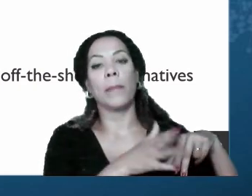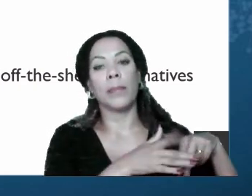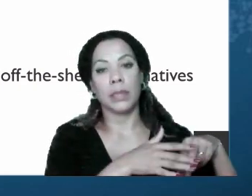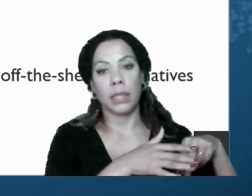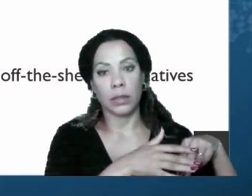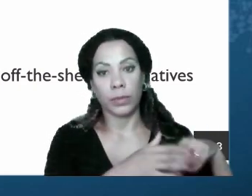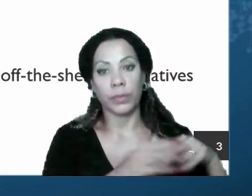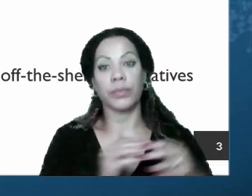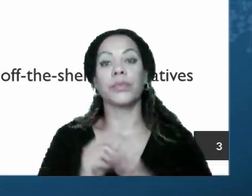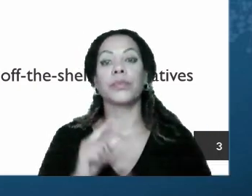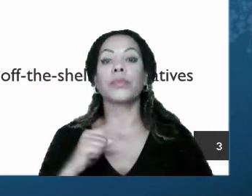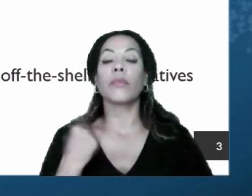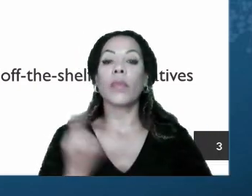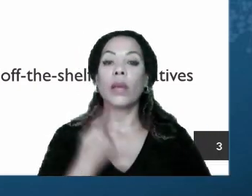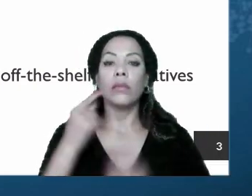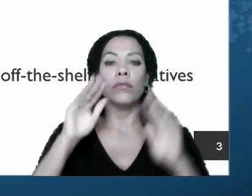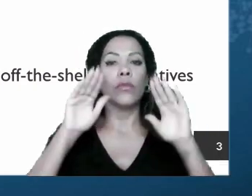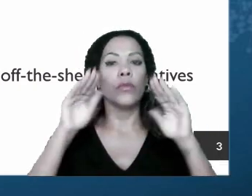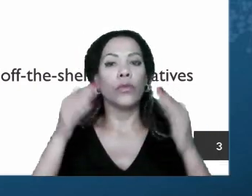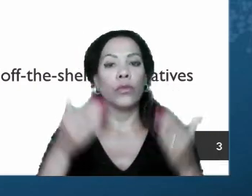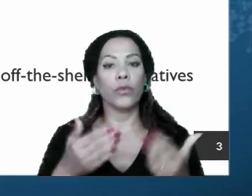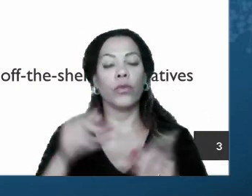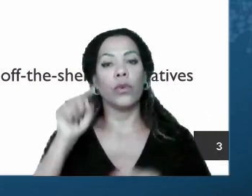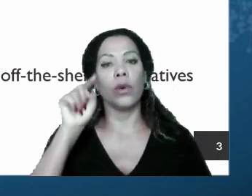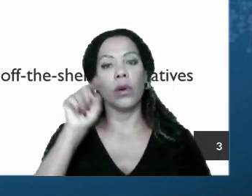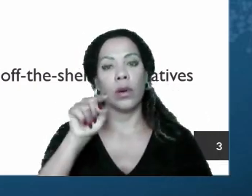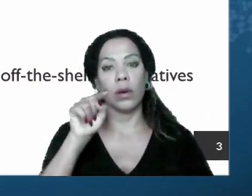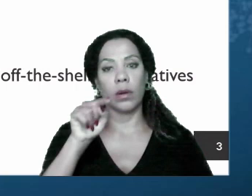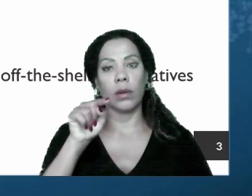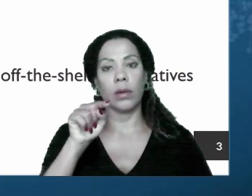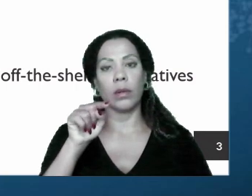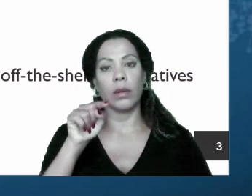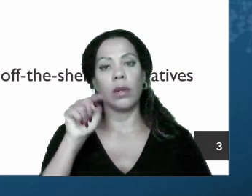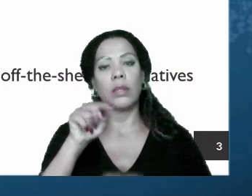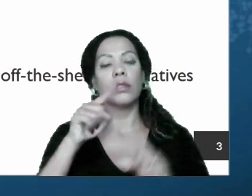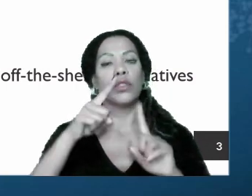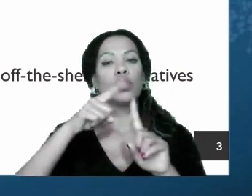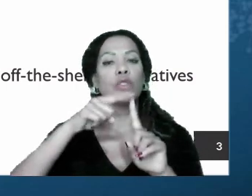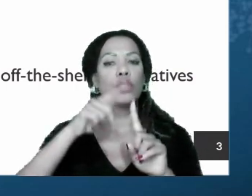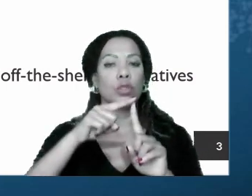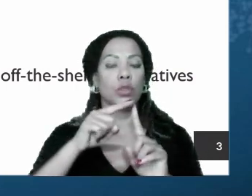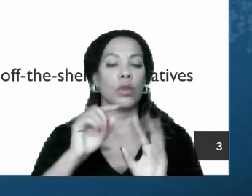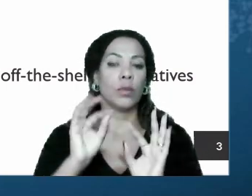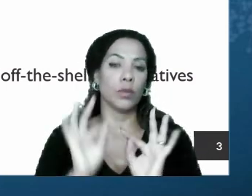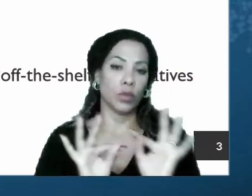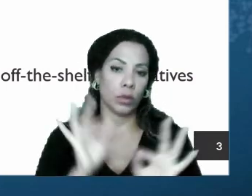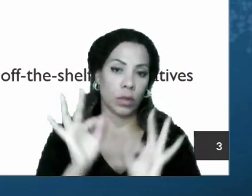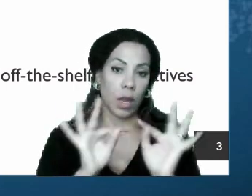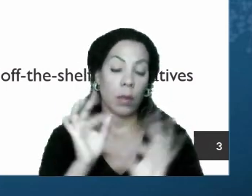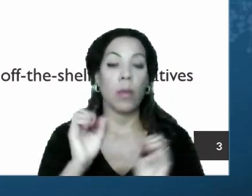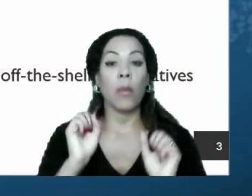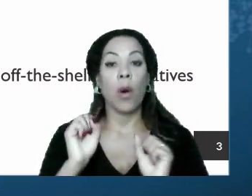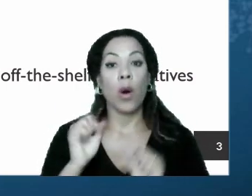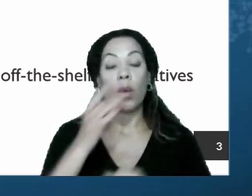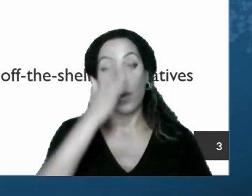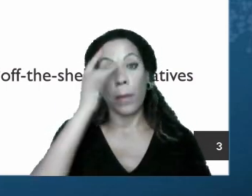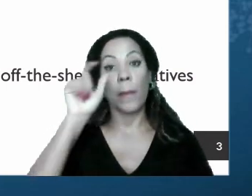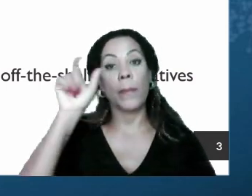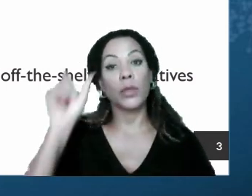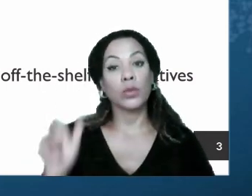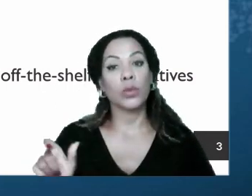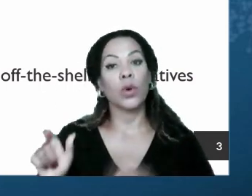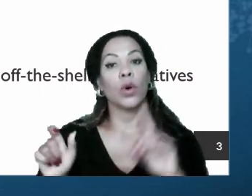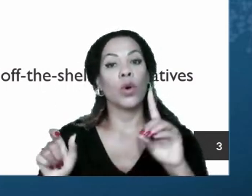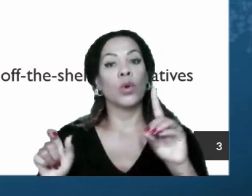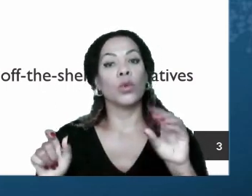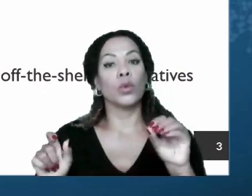E nós focamos nessas tipo de terapia. A gente pode ter um doador, né? Mas nesse caso